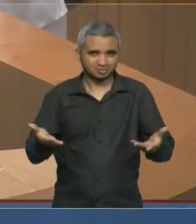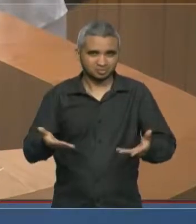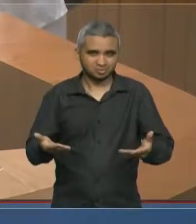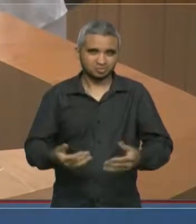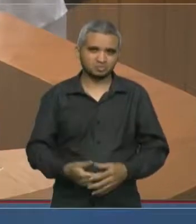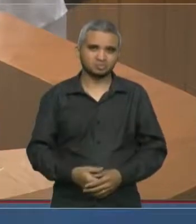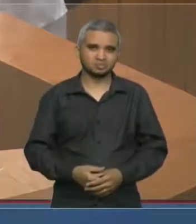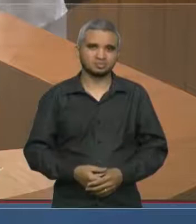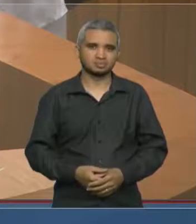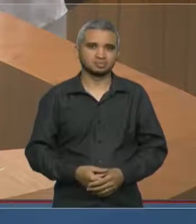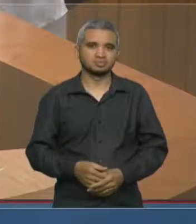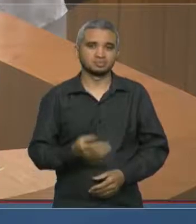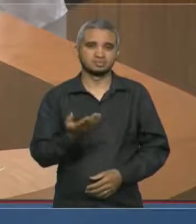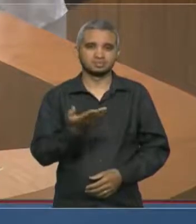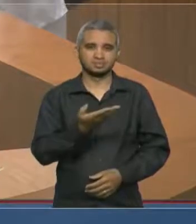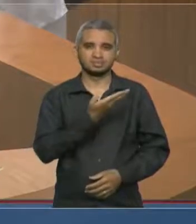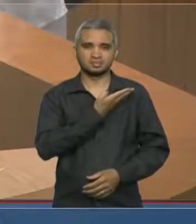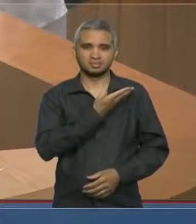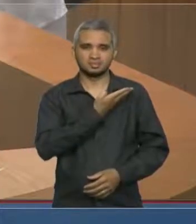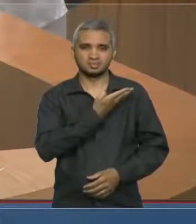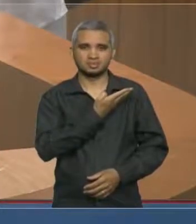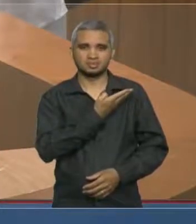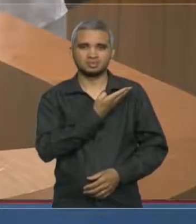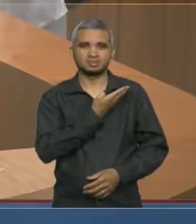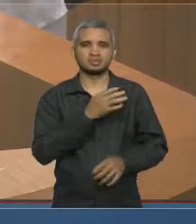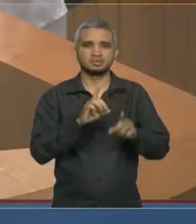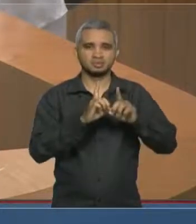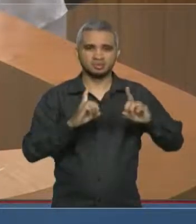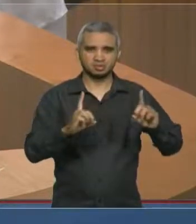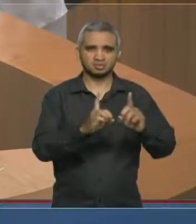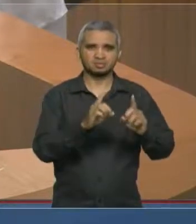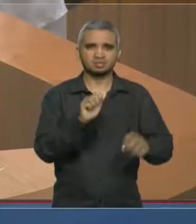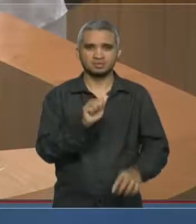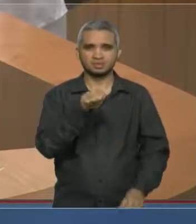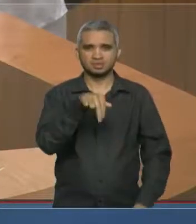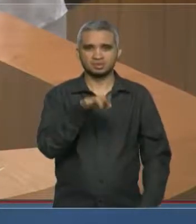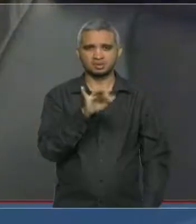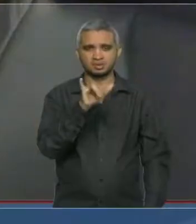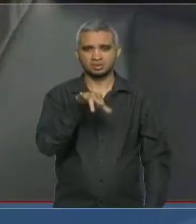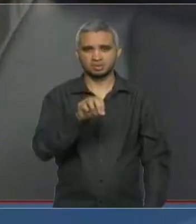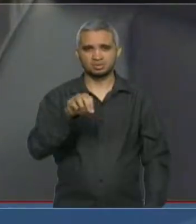para o meu amigo, o desembargador Antônio Baima, que já exerceu